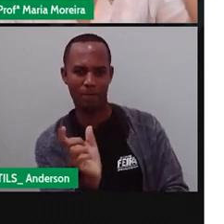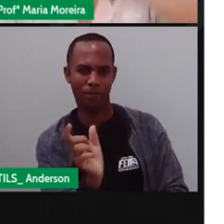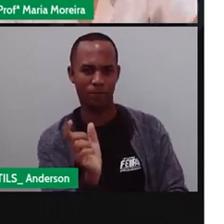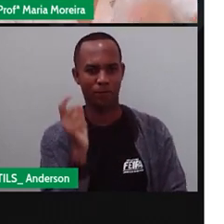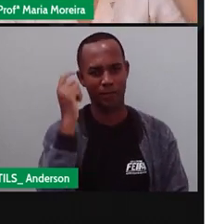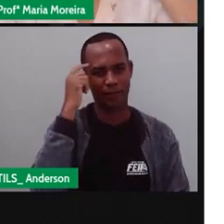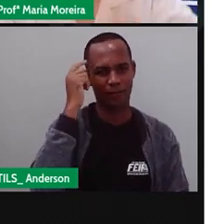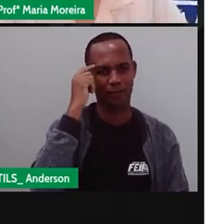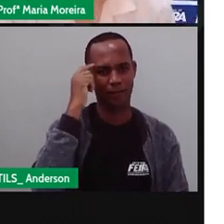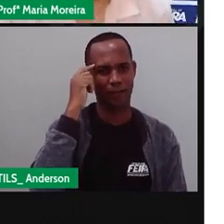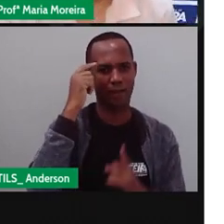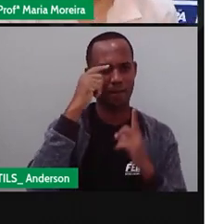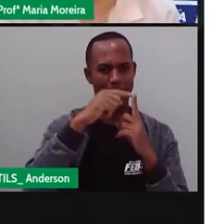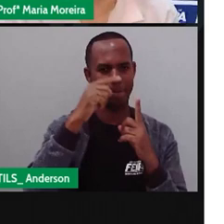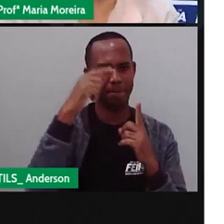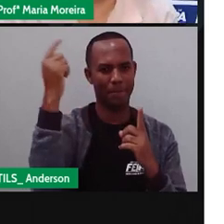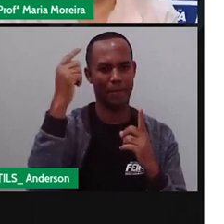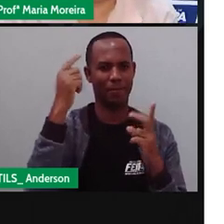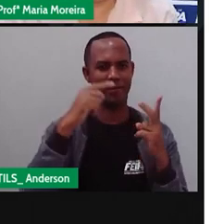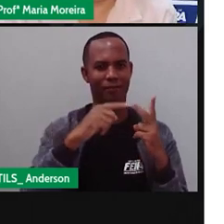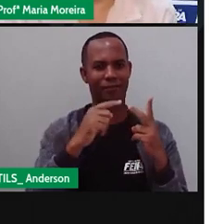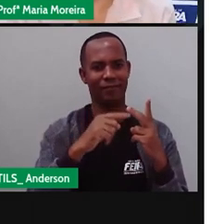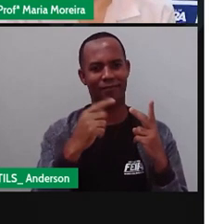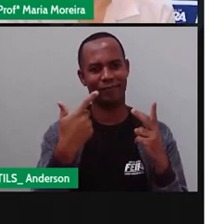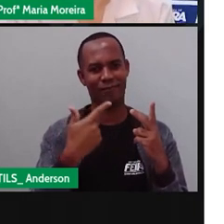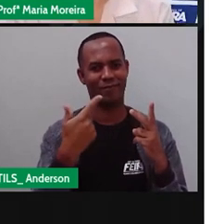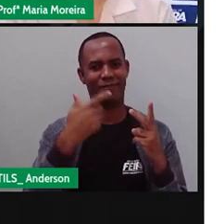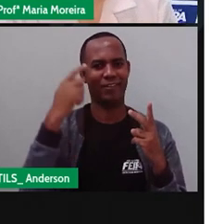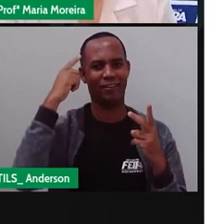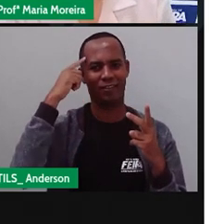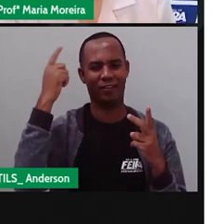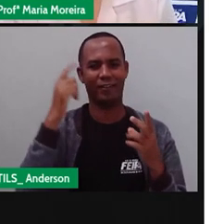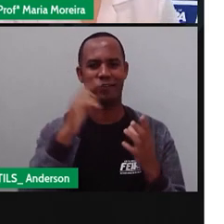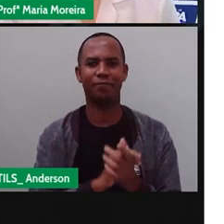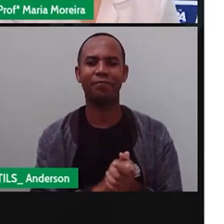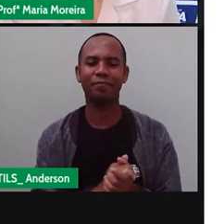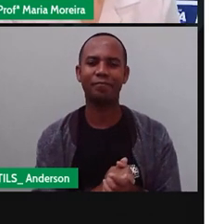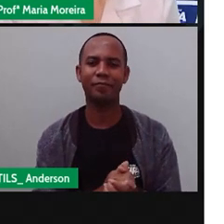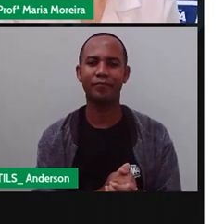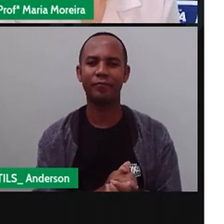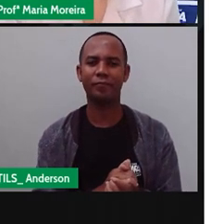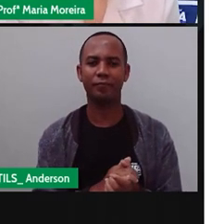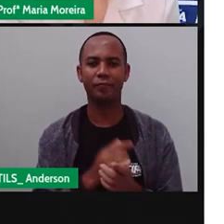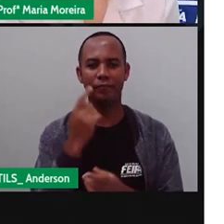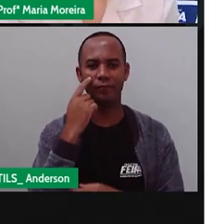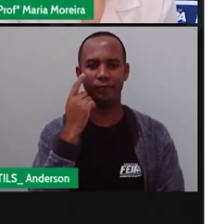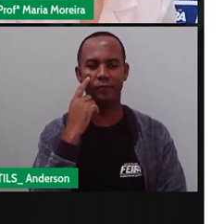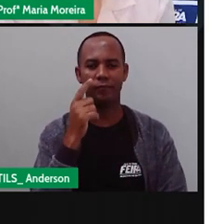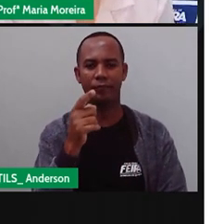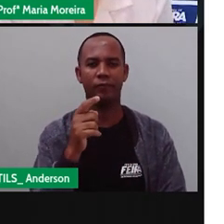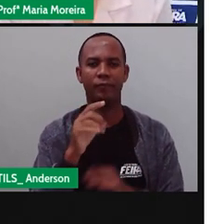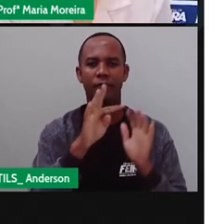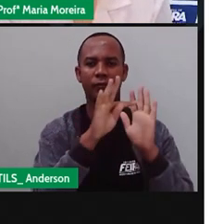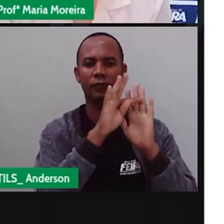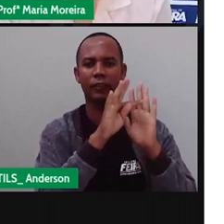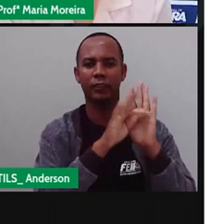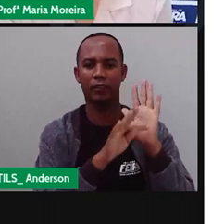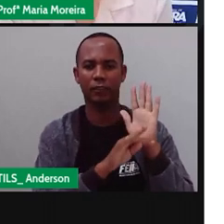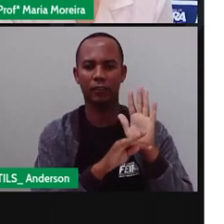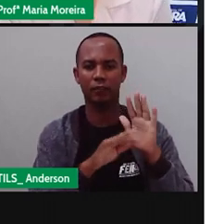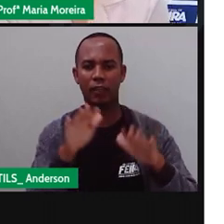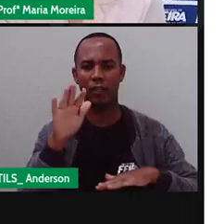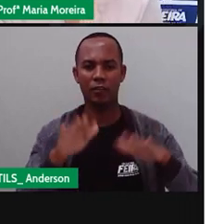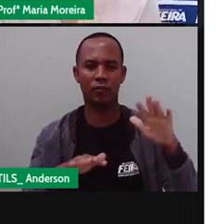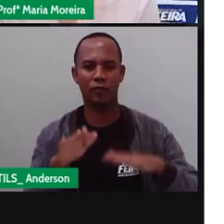quê? Ideias em cada um desses parágrafos, tá? Bom. No caso de textos com diálogos